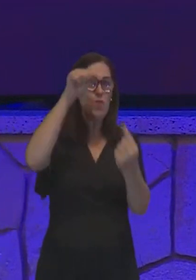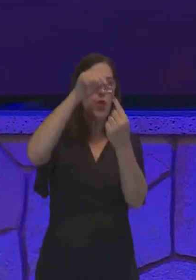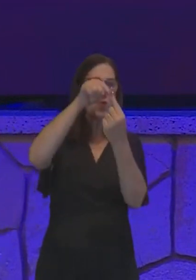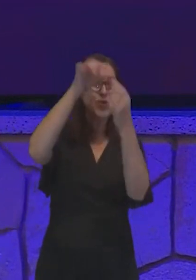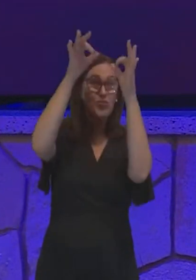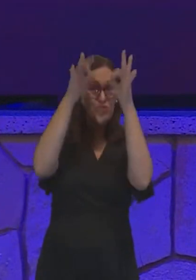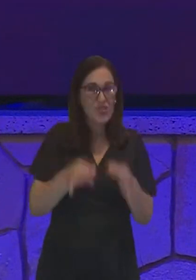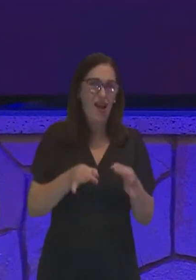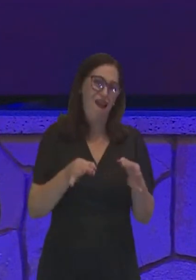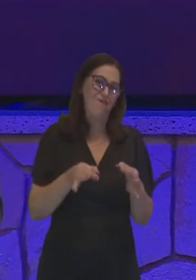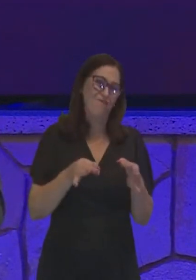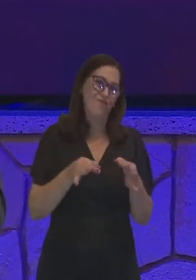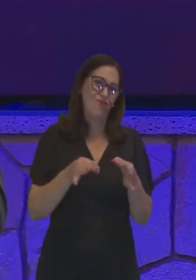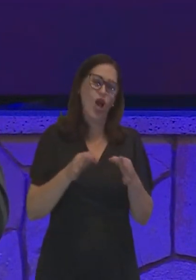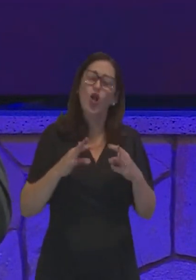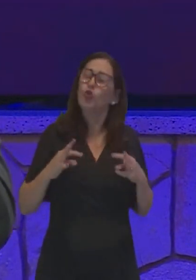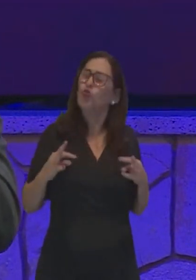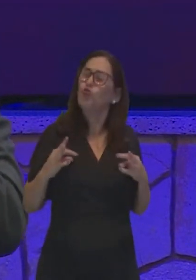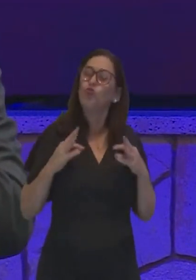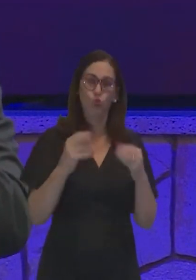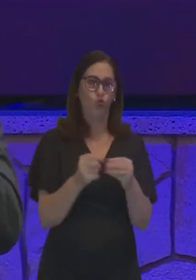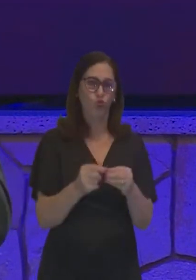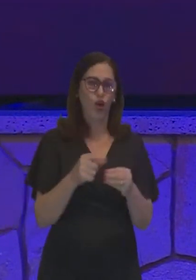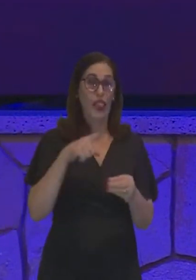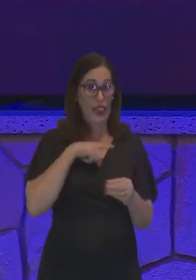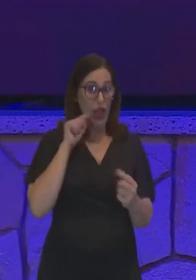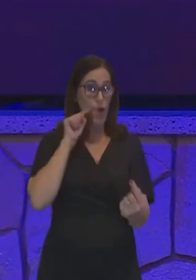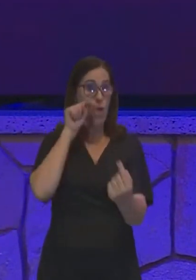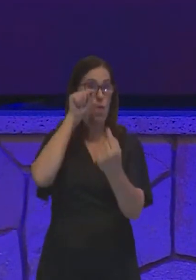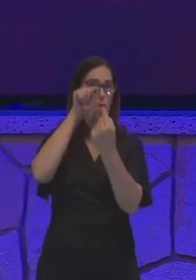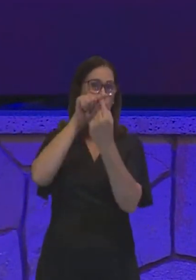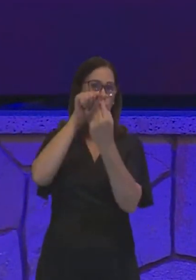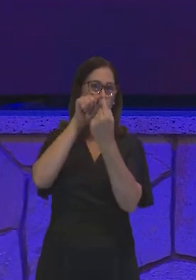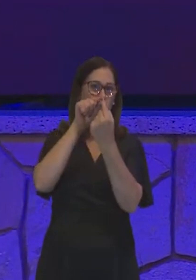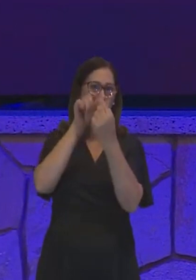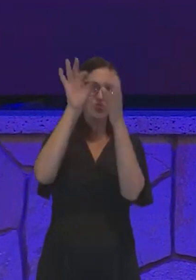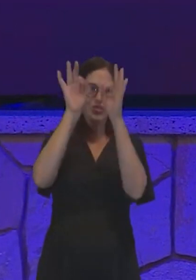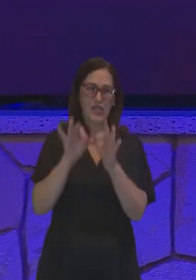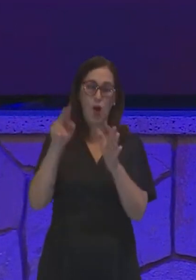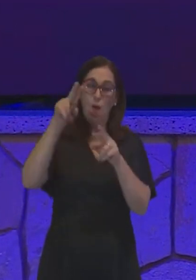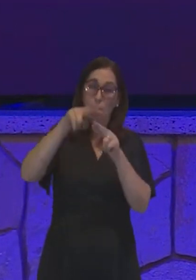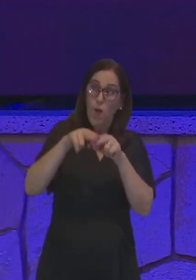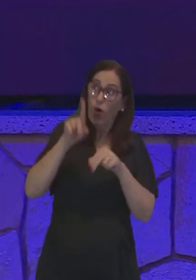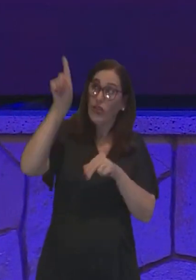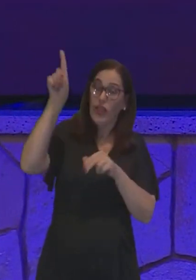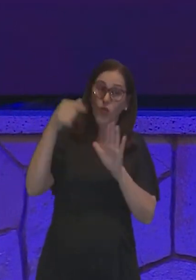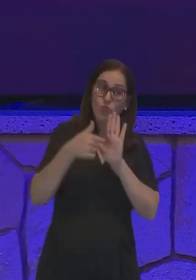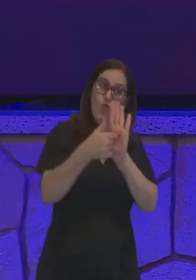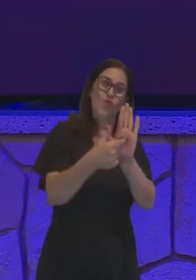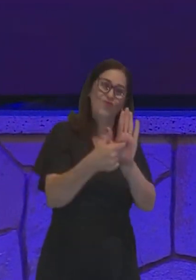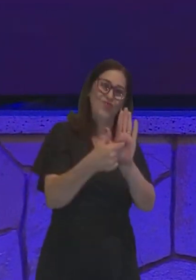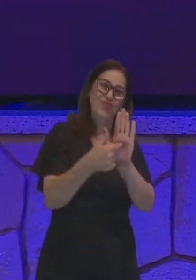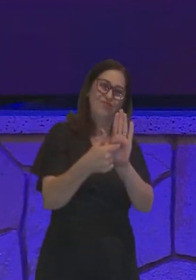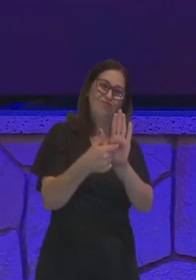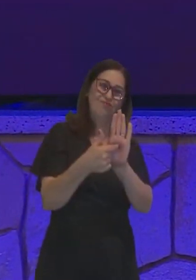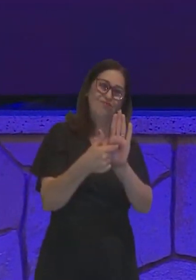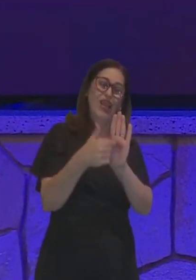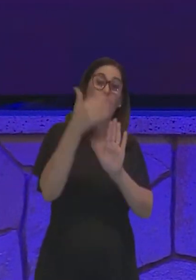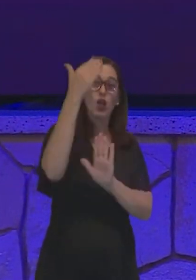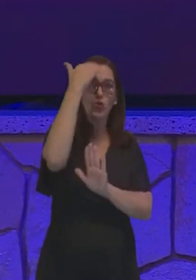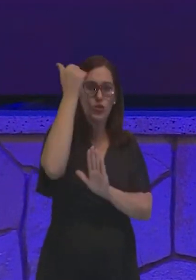propósito. Tudo tem um propósito determinado por Deus. E o sábio